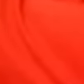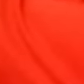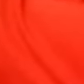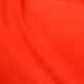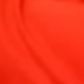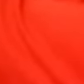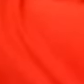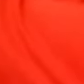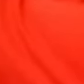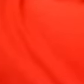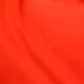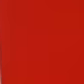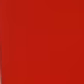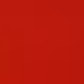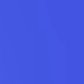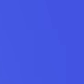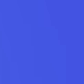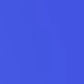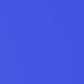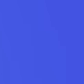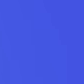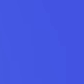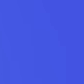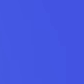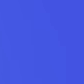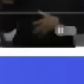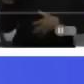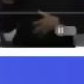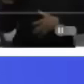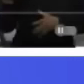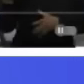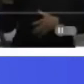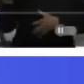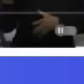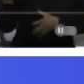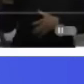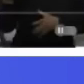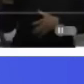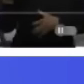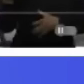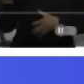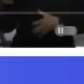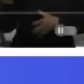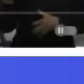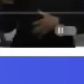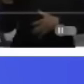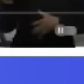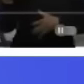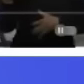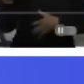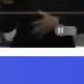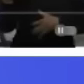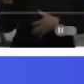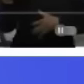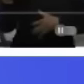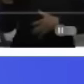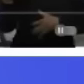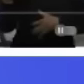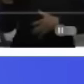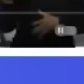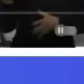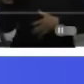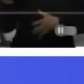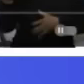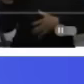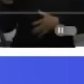tudo e o Gadinho não aprende a fala aqui de quem tem que falar presta bem atenção no início da